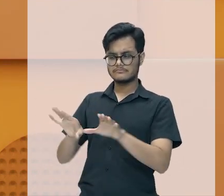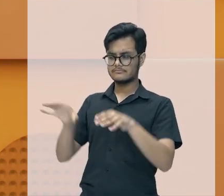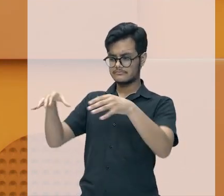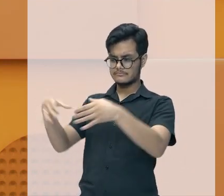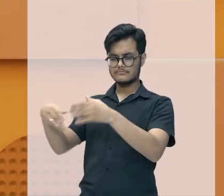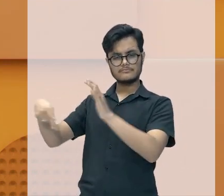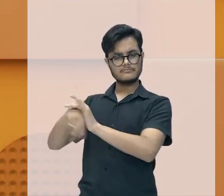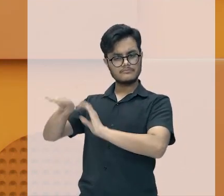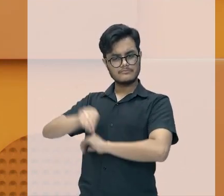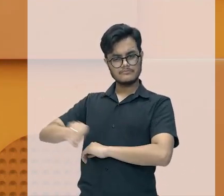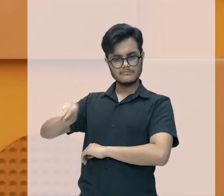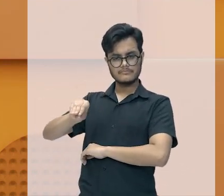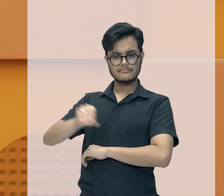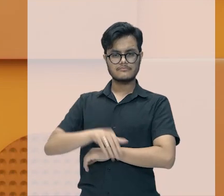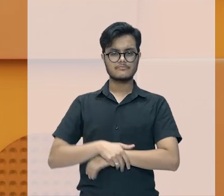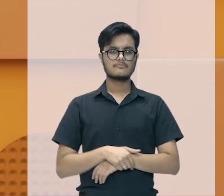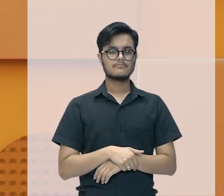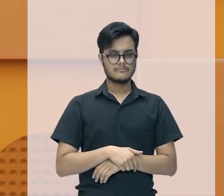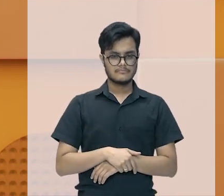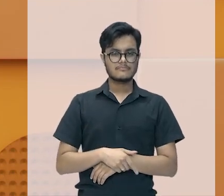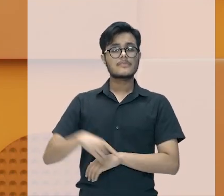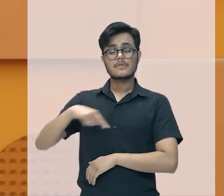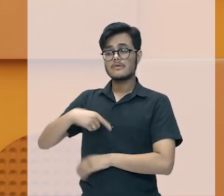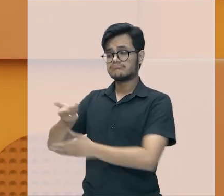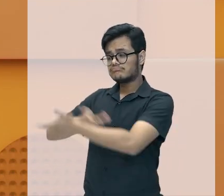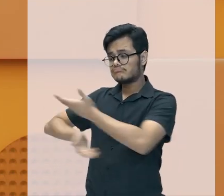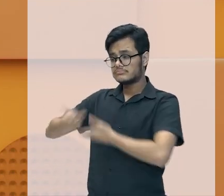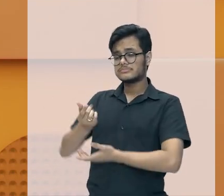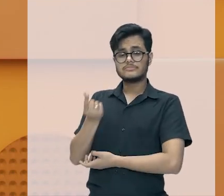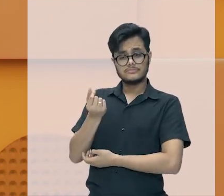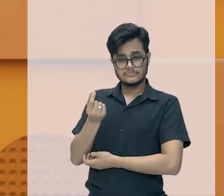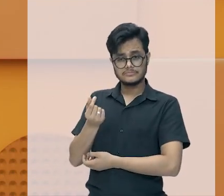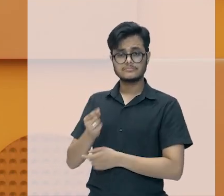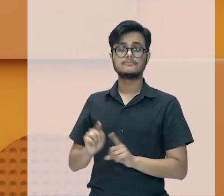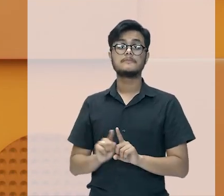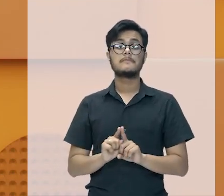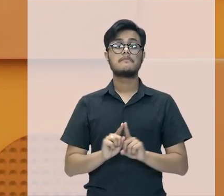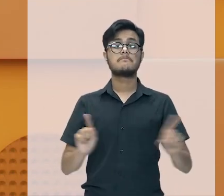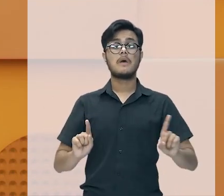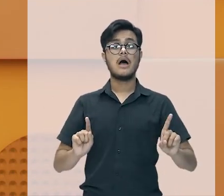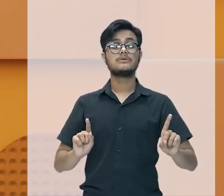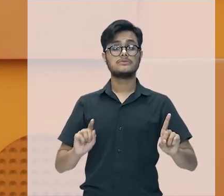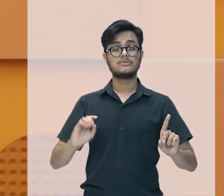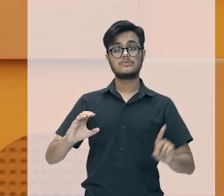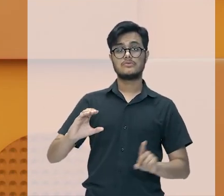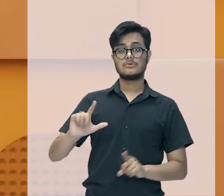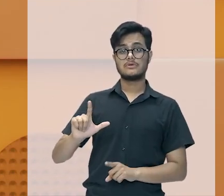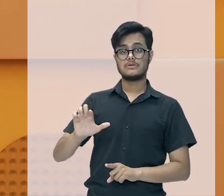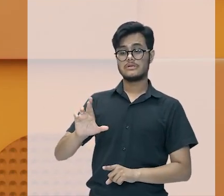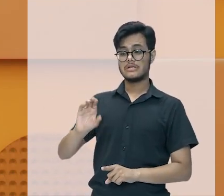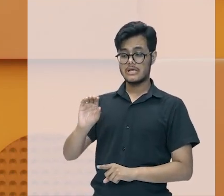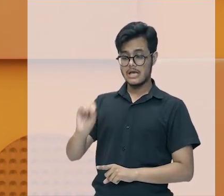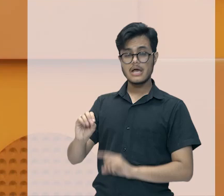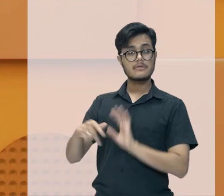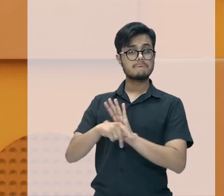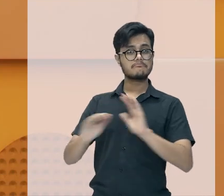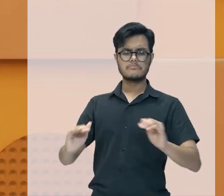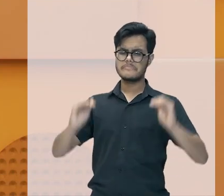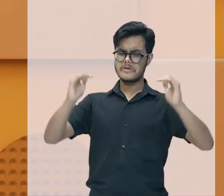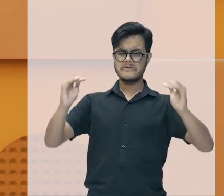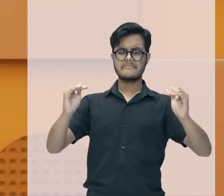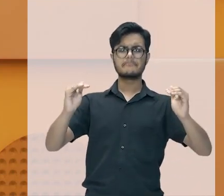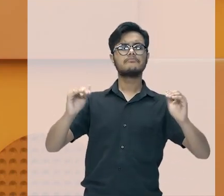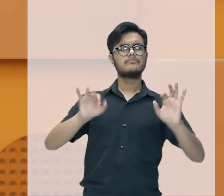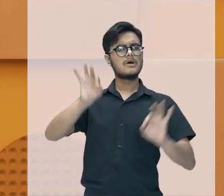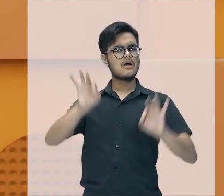feudo, dentro do senhorio. Havia troca de excedente entre os feudos. O clero era o ápice, então, da pirâmide social no mundo feudal.